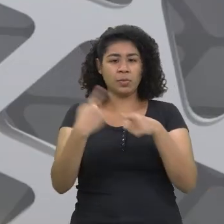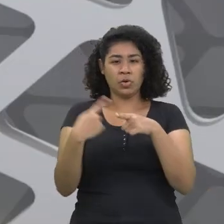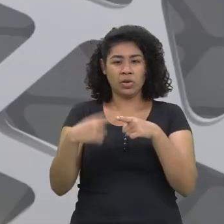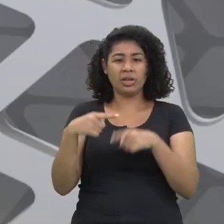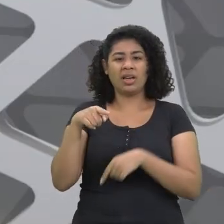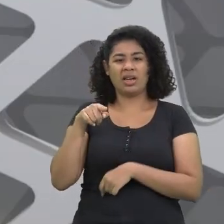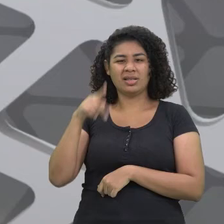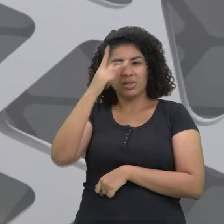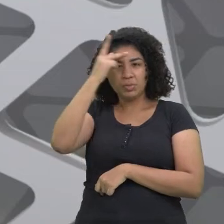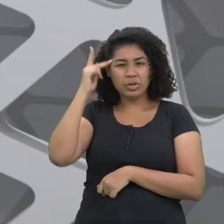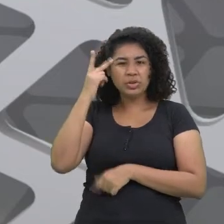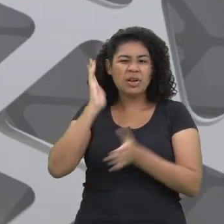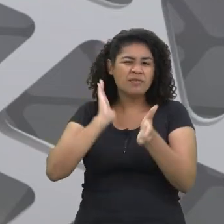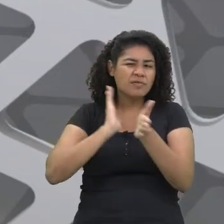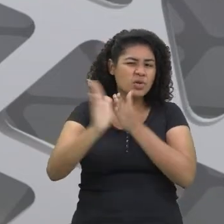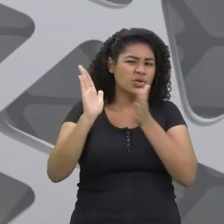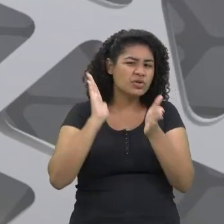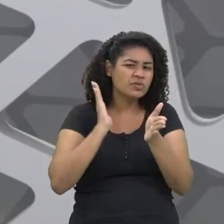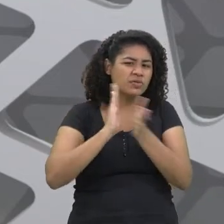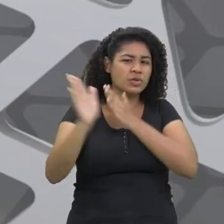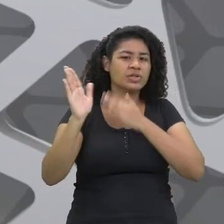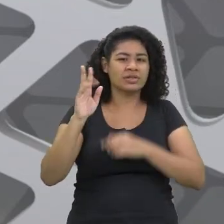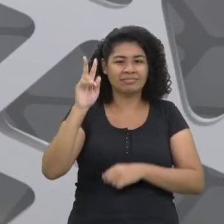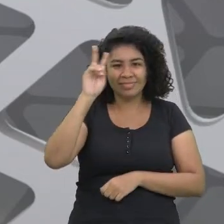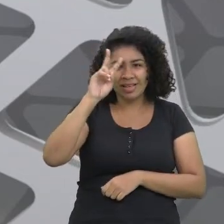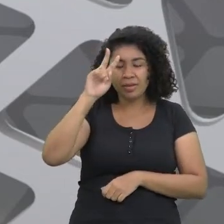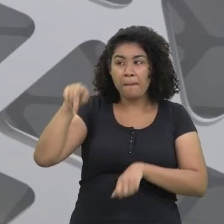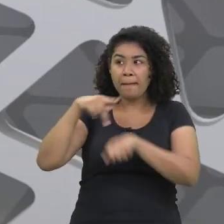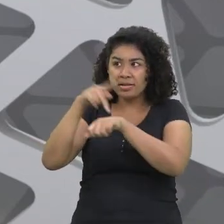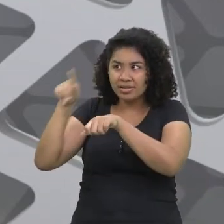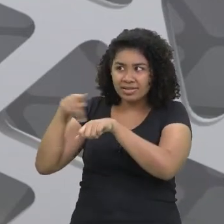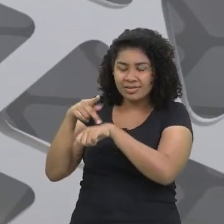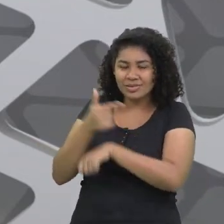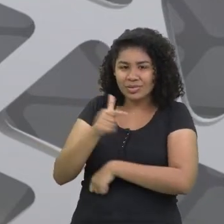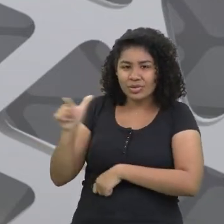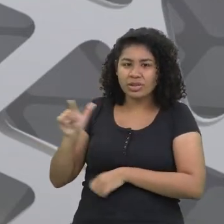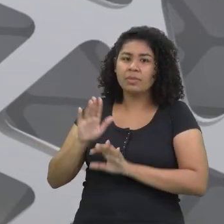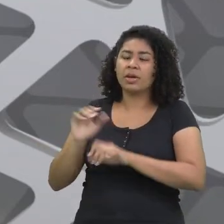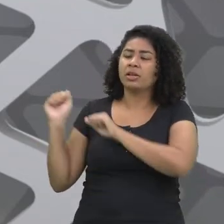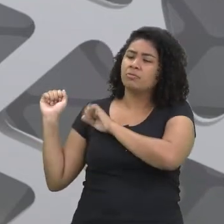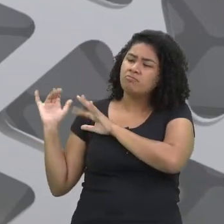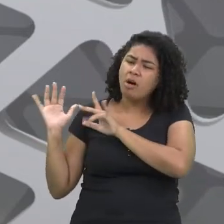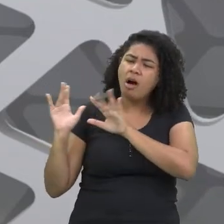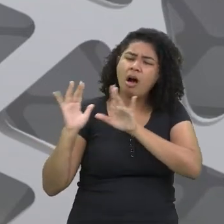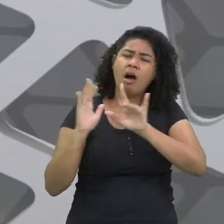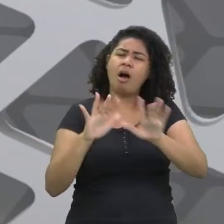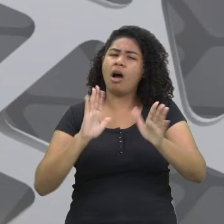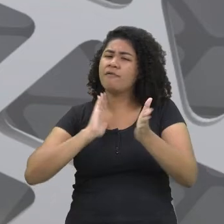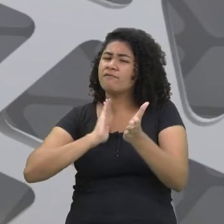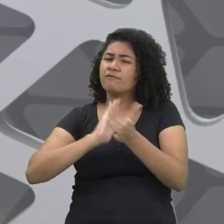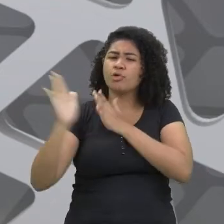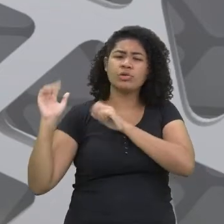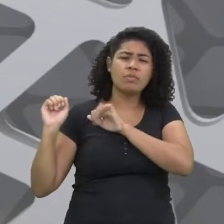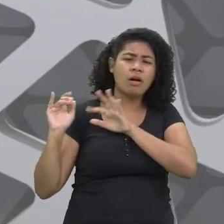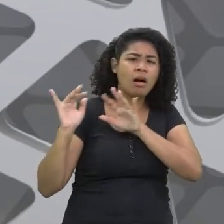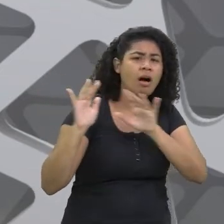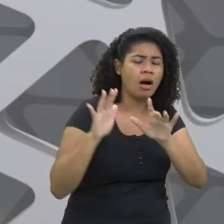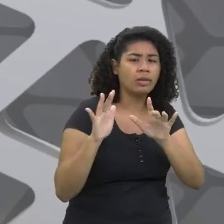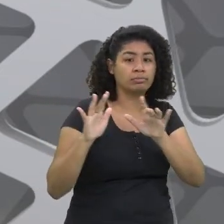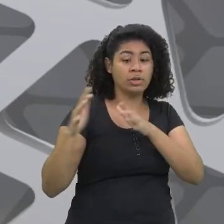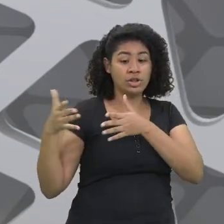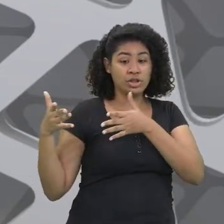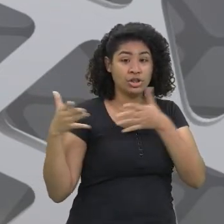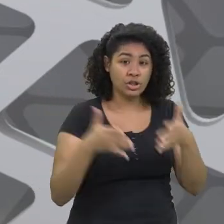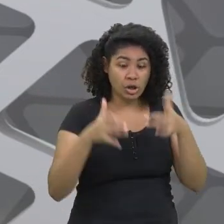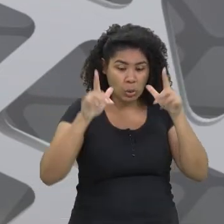seus países de origem, ou melhor, naquela época a nomenclatura país não existia, dos seus estados nacionais de origem, por que ao